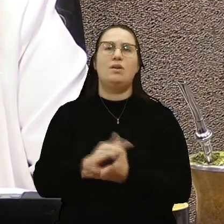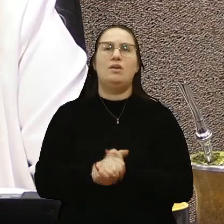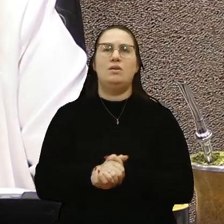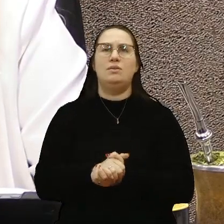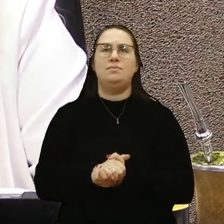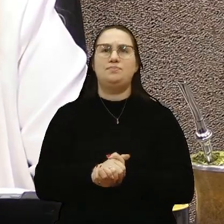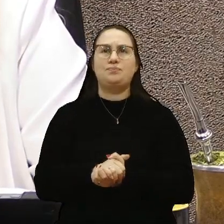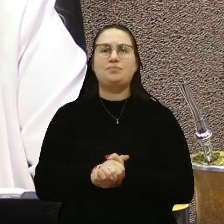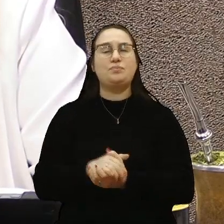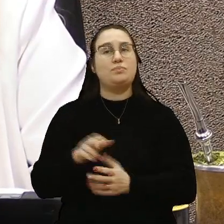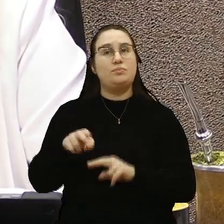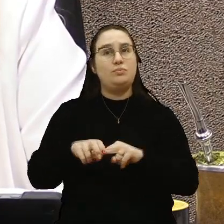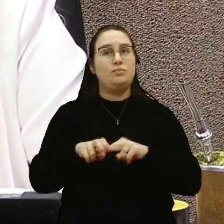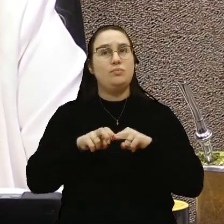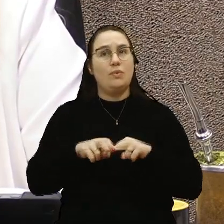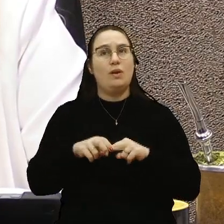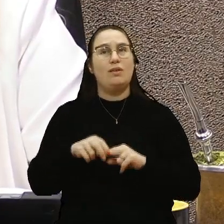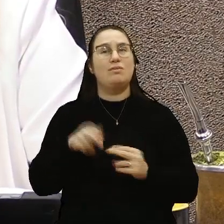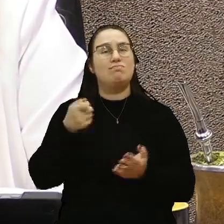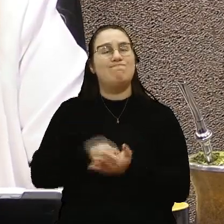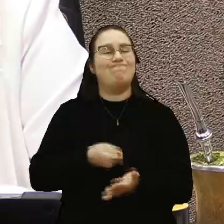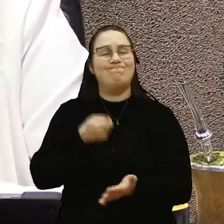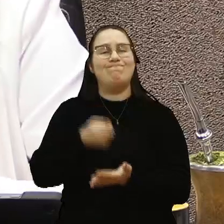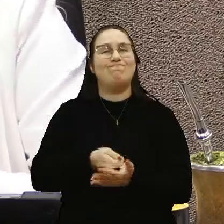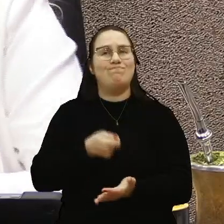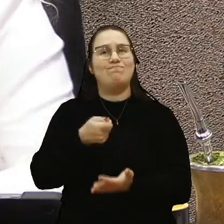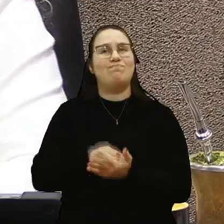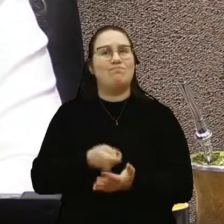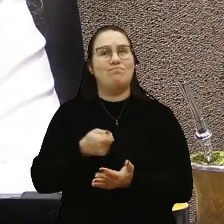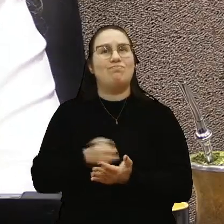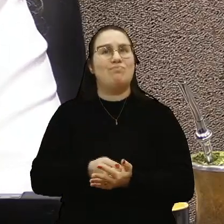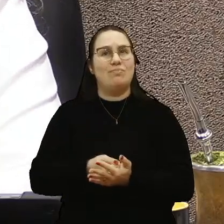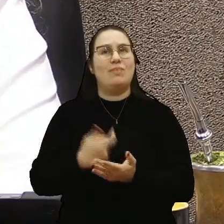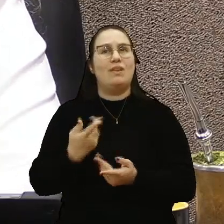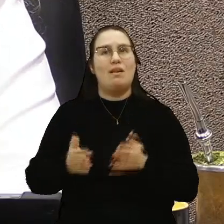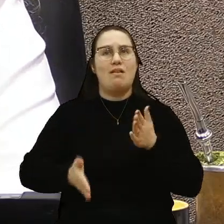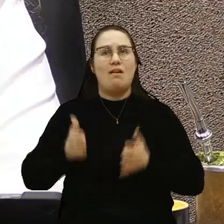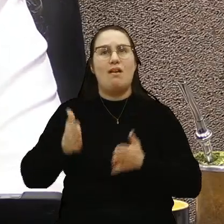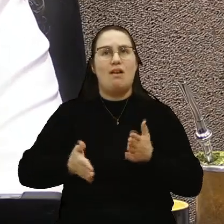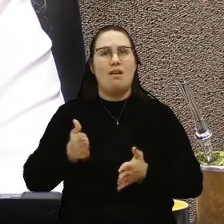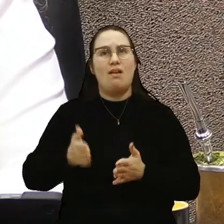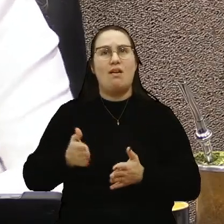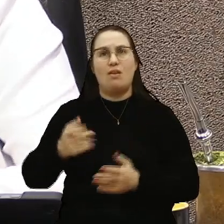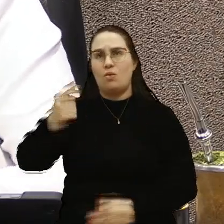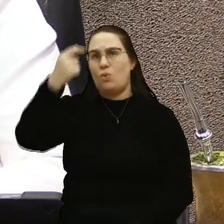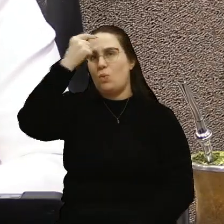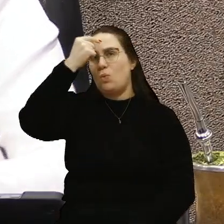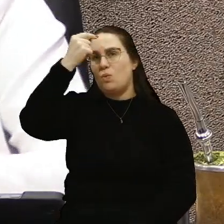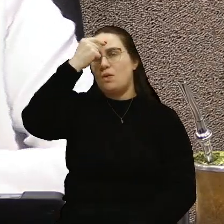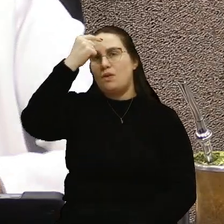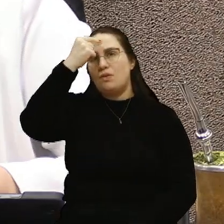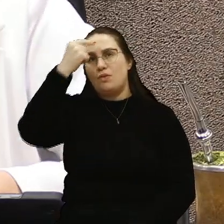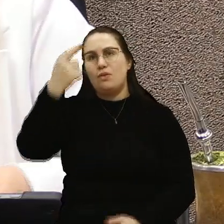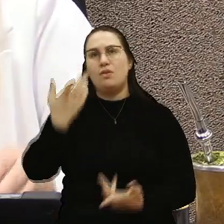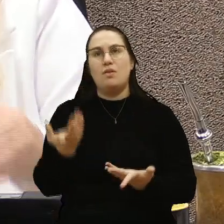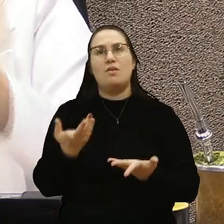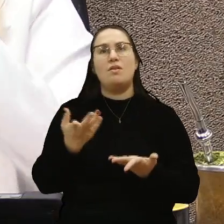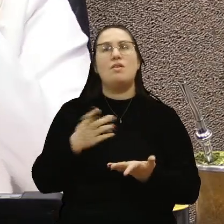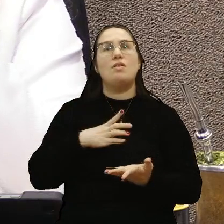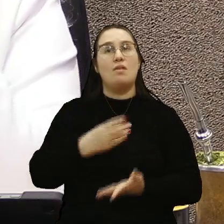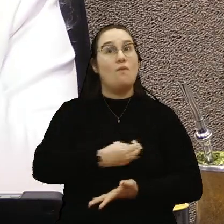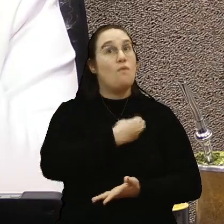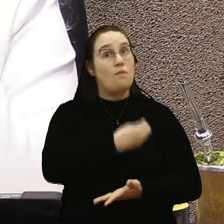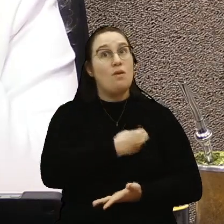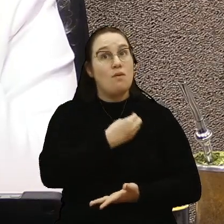E por isso que a gente tem que batalhar muito nessa parte aí para que essas pessoas também se conscientizem que são seres vivos,